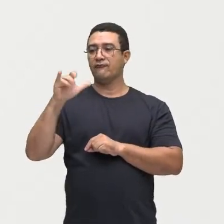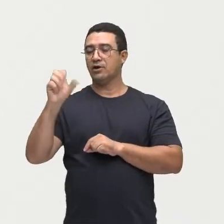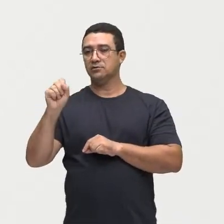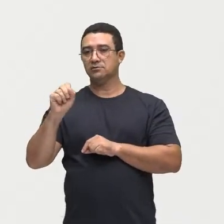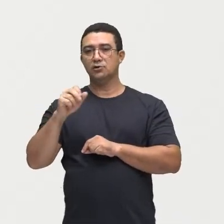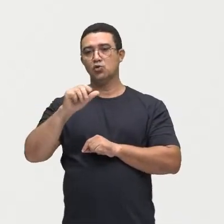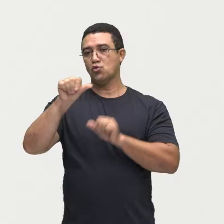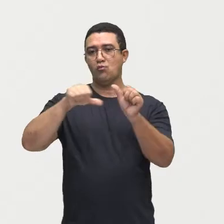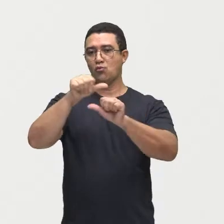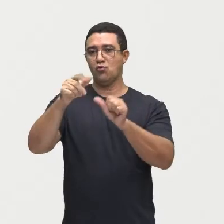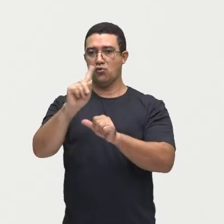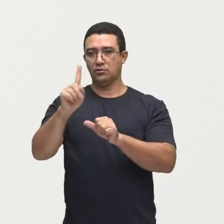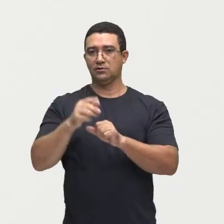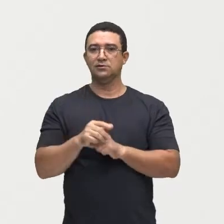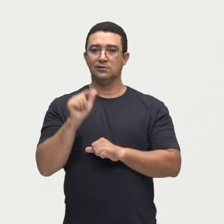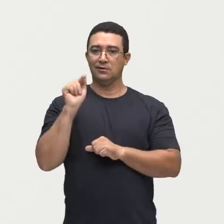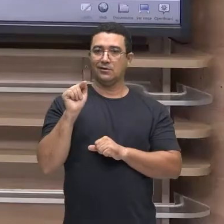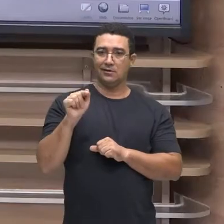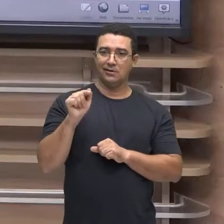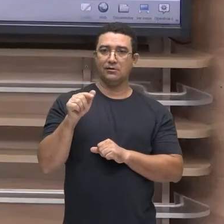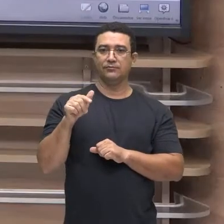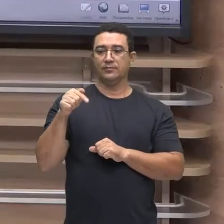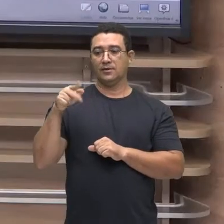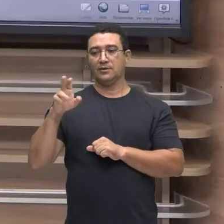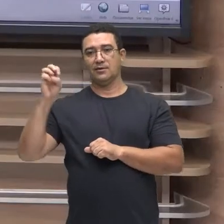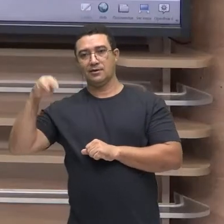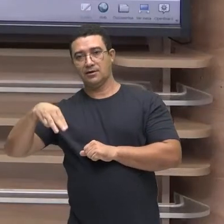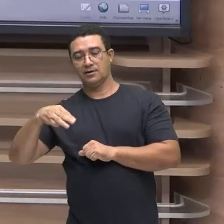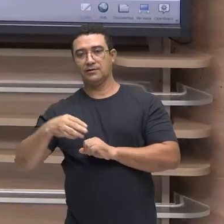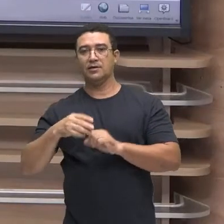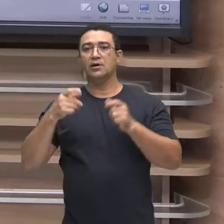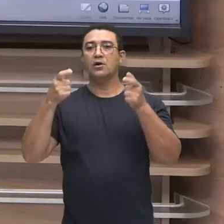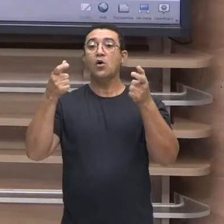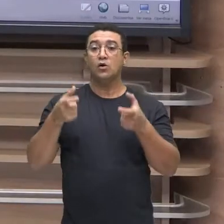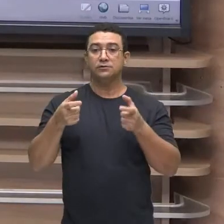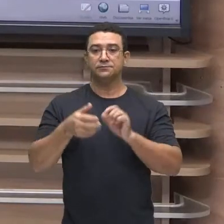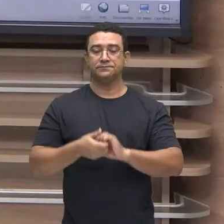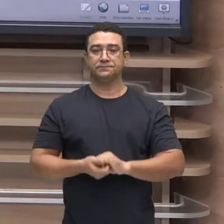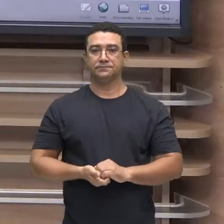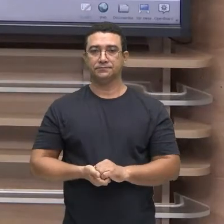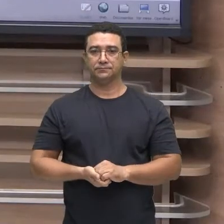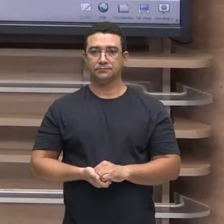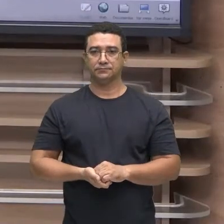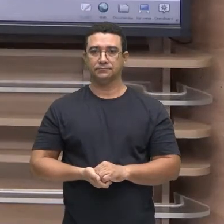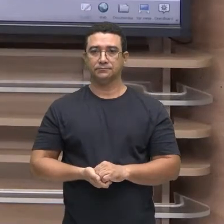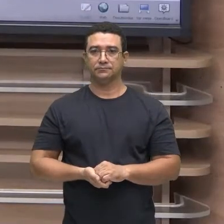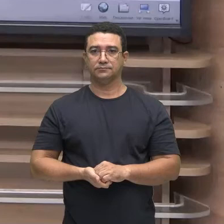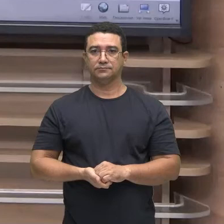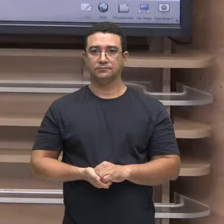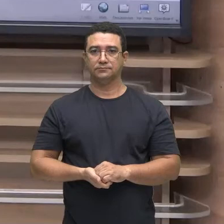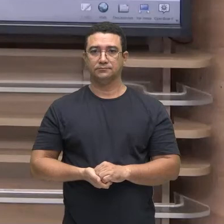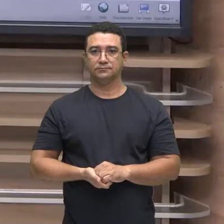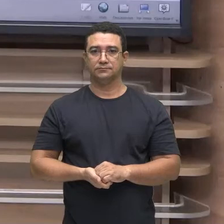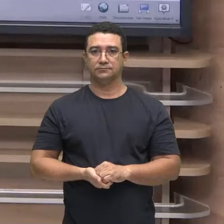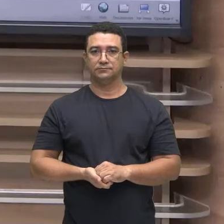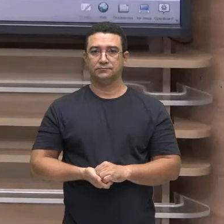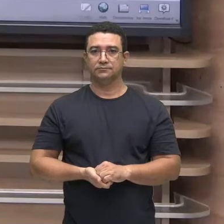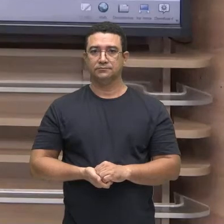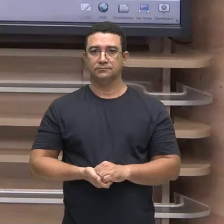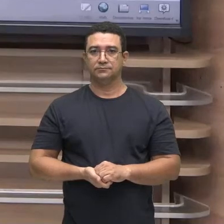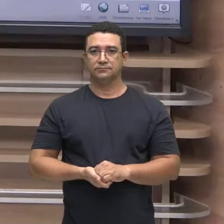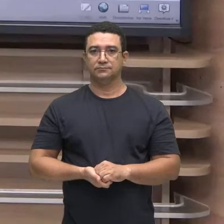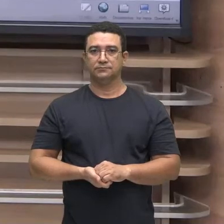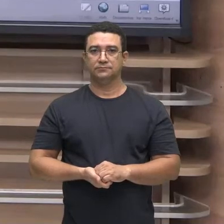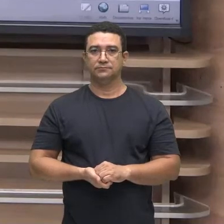dizer assim, porque tem mais de um, eu vou dizer queis. Não é pronome relativo. O quens também não vai